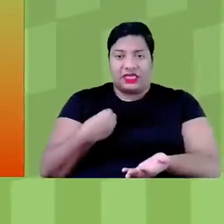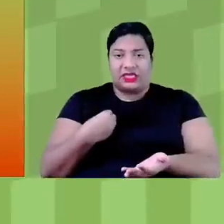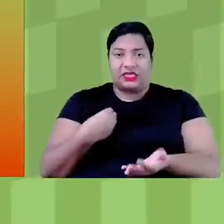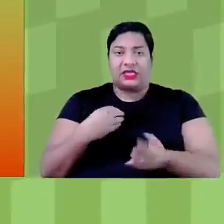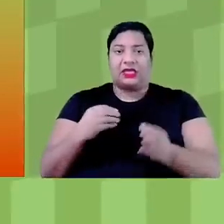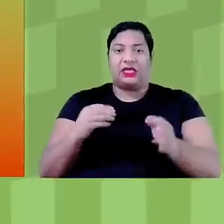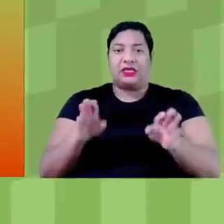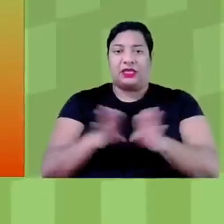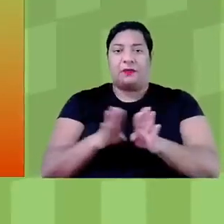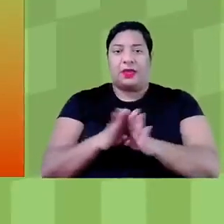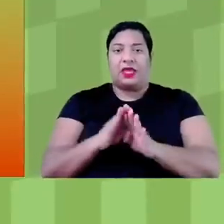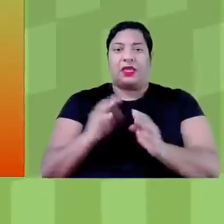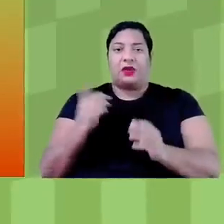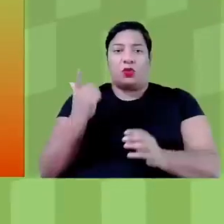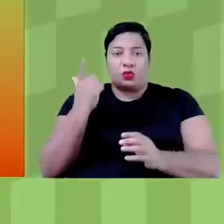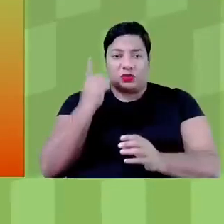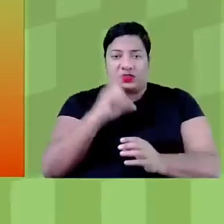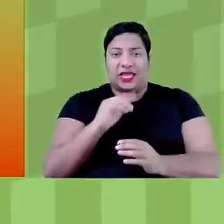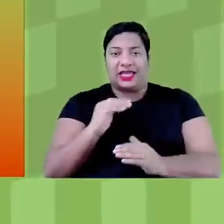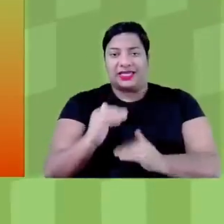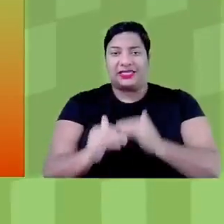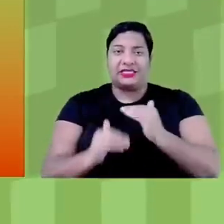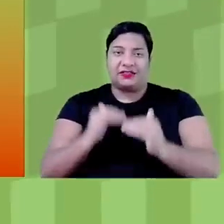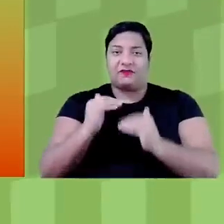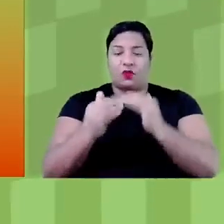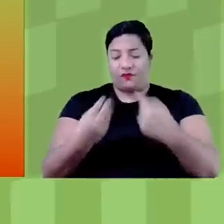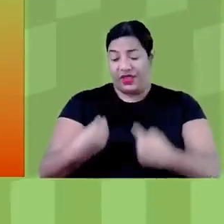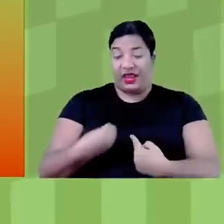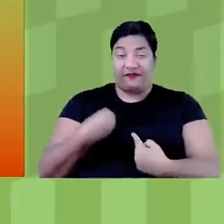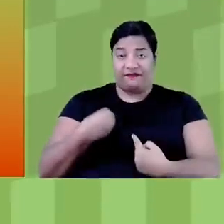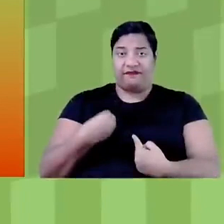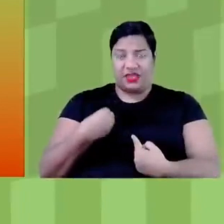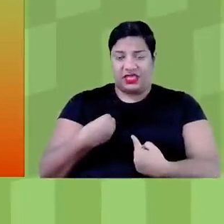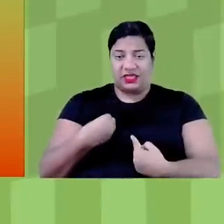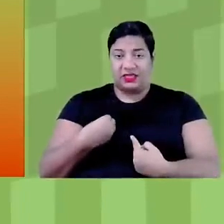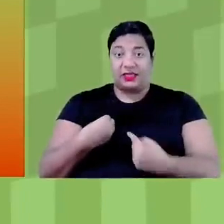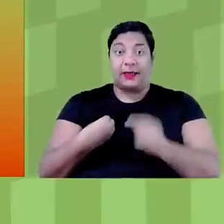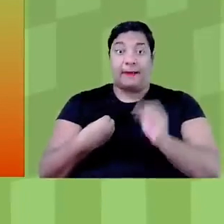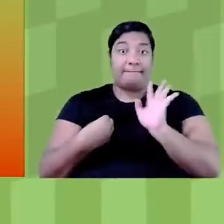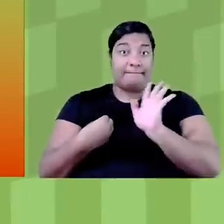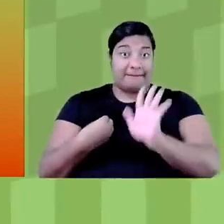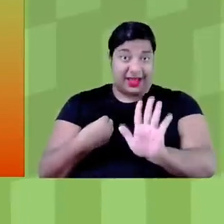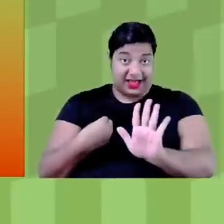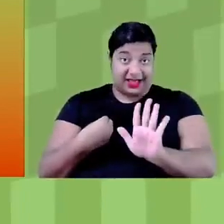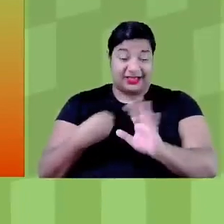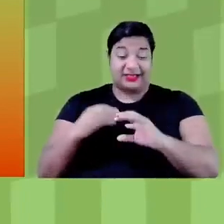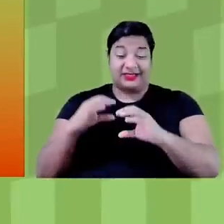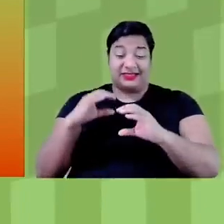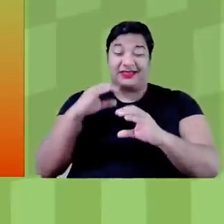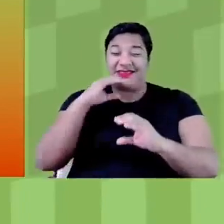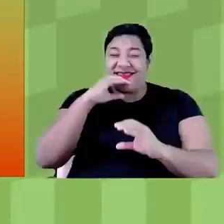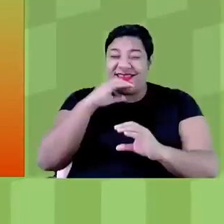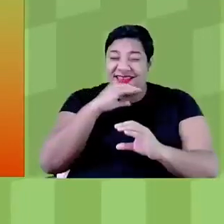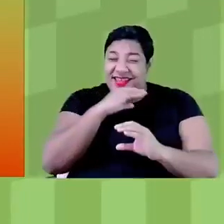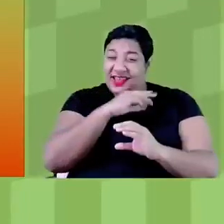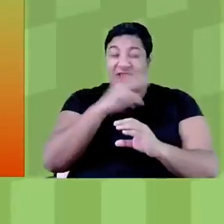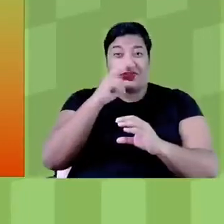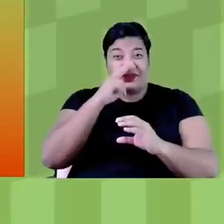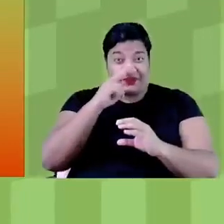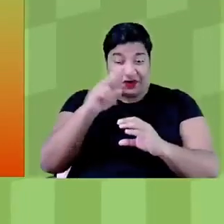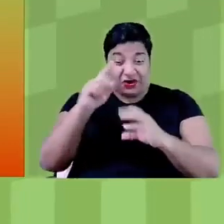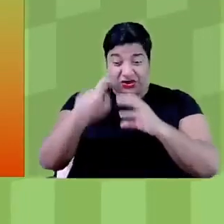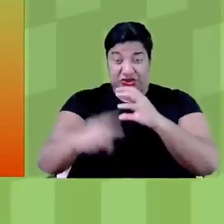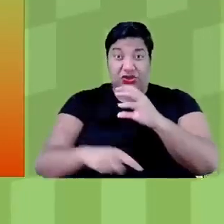o desenvolvimento dessa mesma vida na Terra. Ao mesmo tempo, o aquecimento global é um